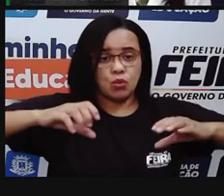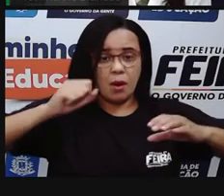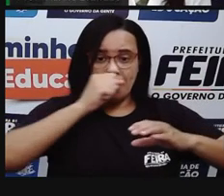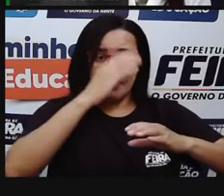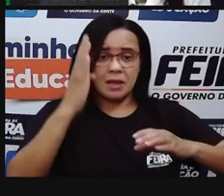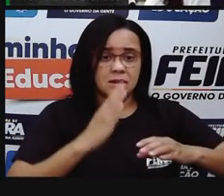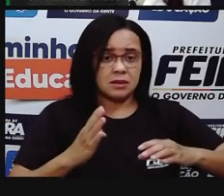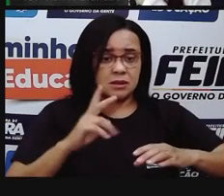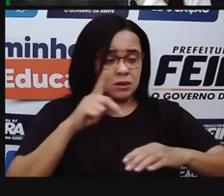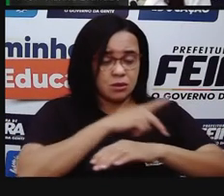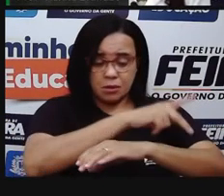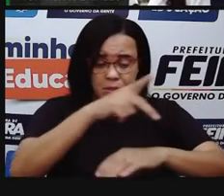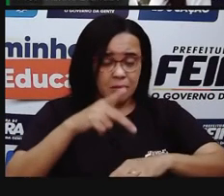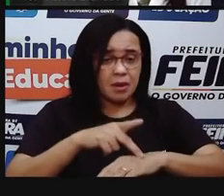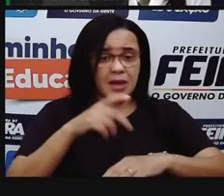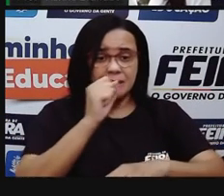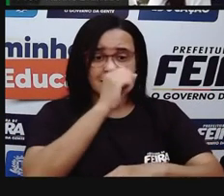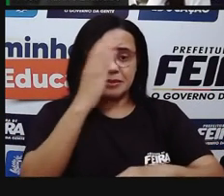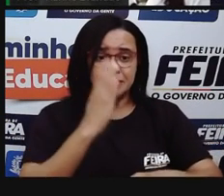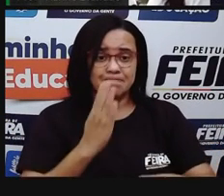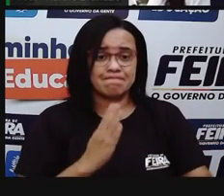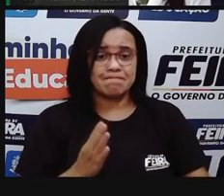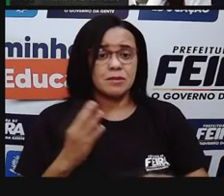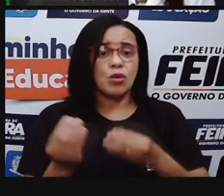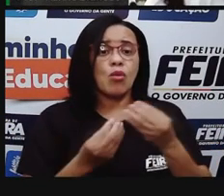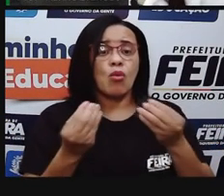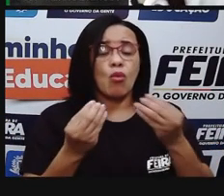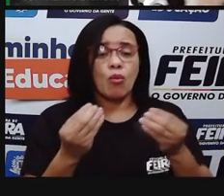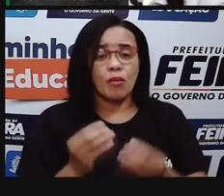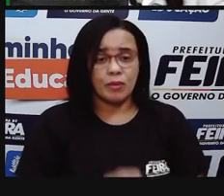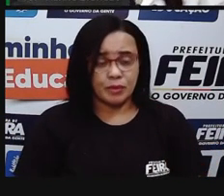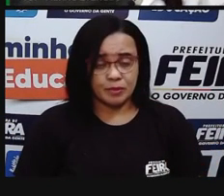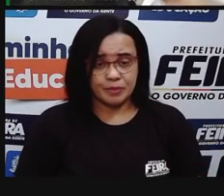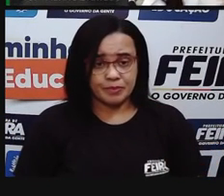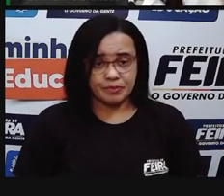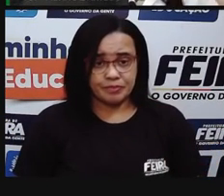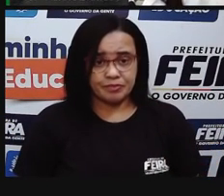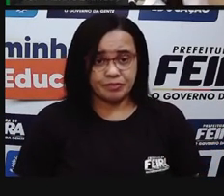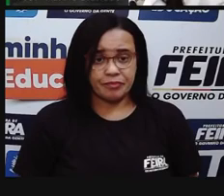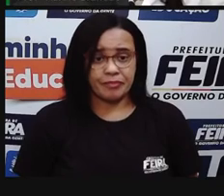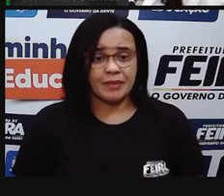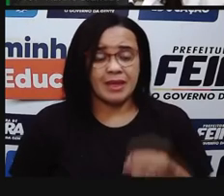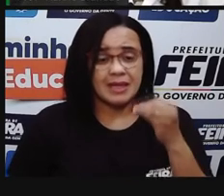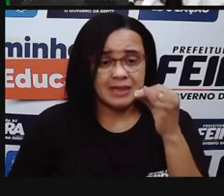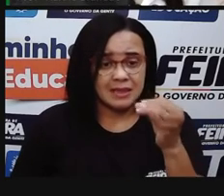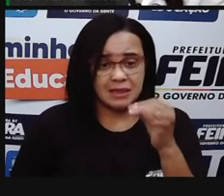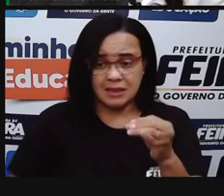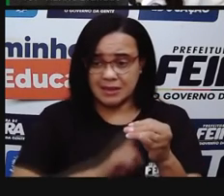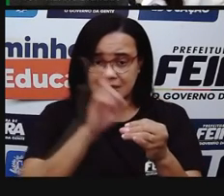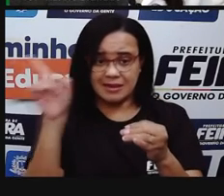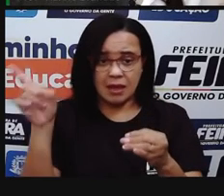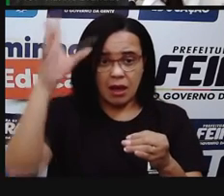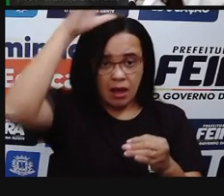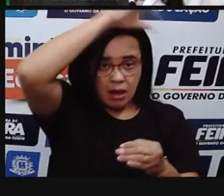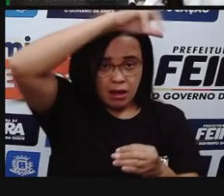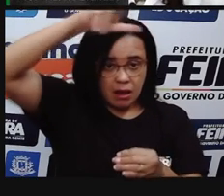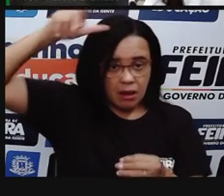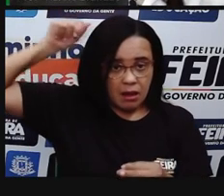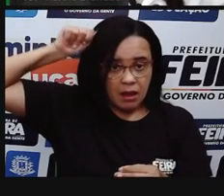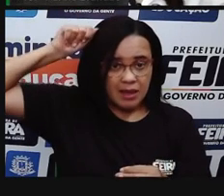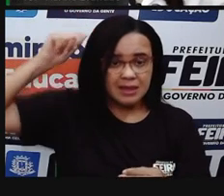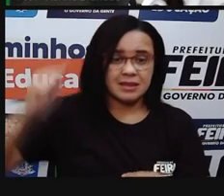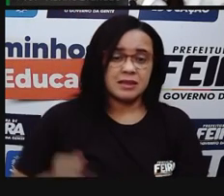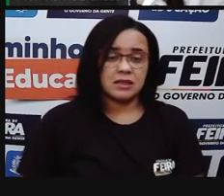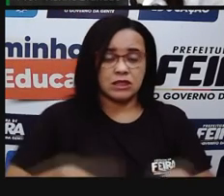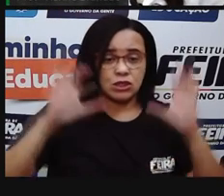se lá tem queimada, se lá nessa região eu não tenho mais, né, essa produção e esse cuidado com o